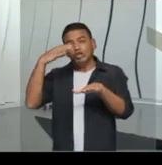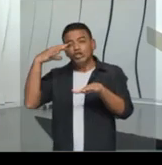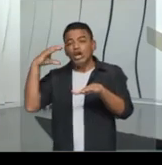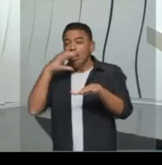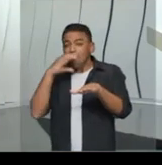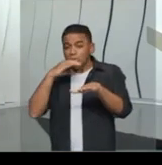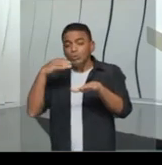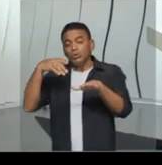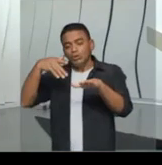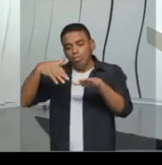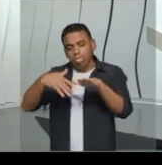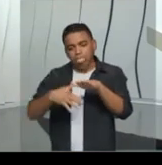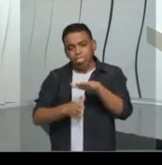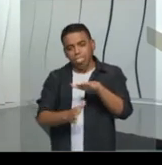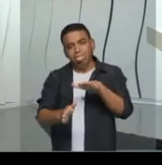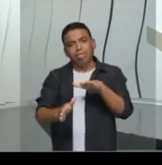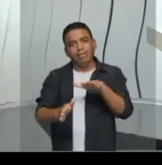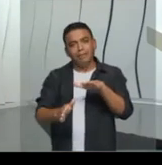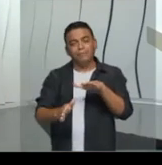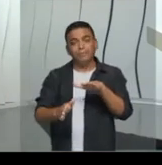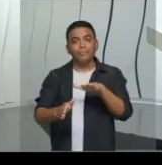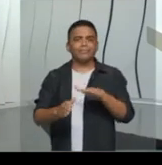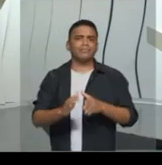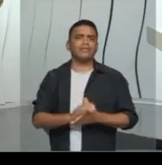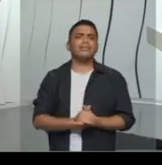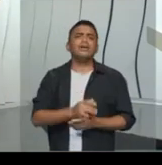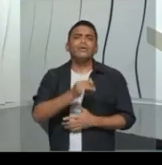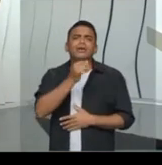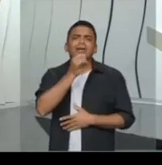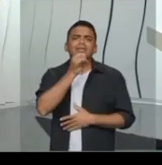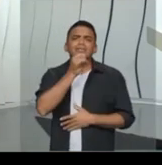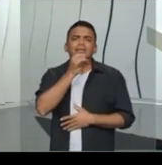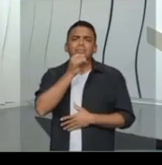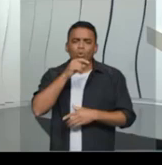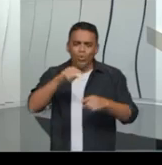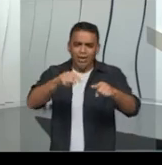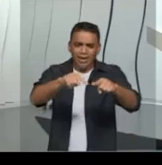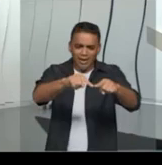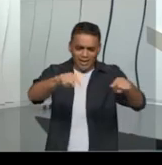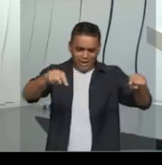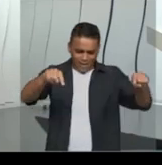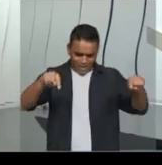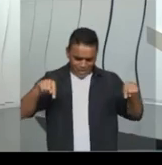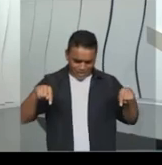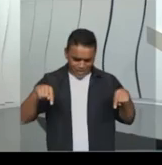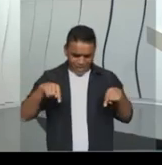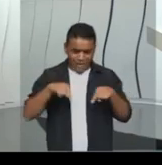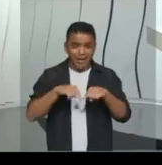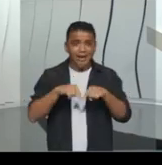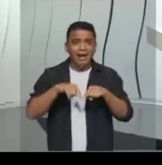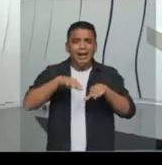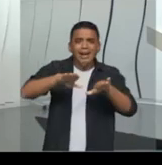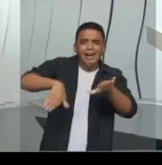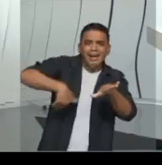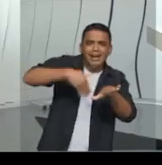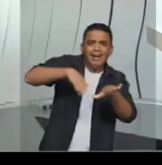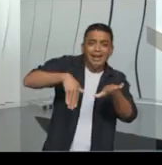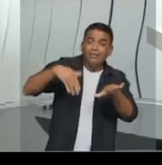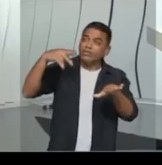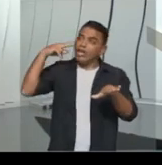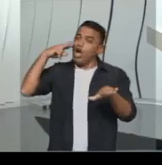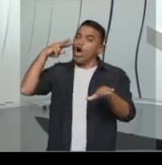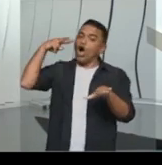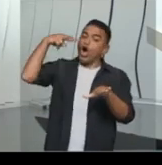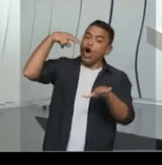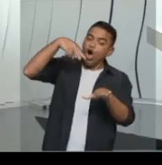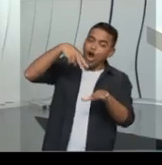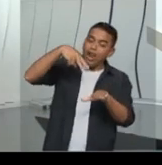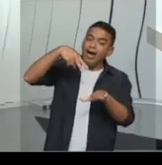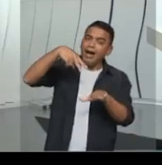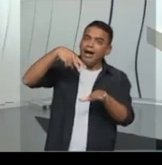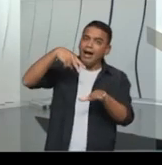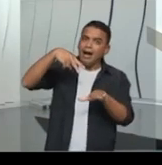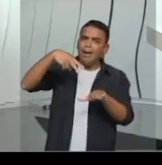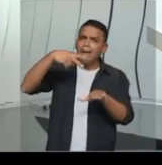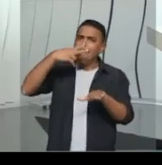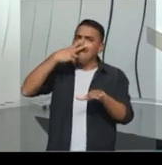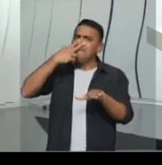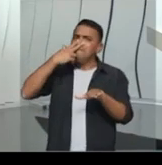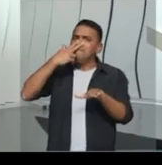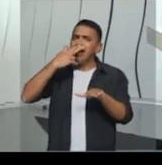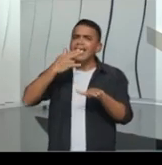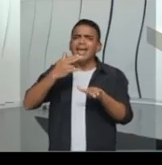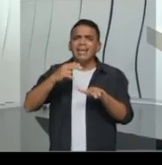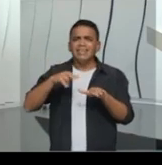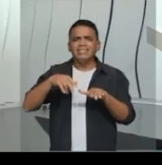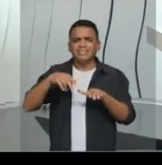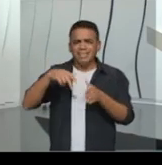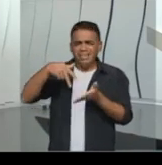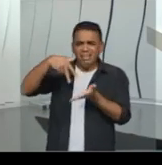é a fundura de uma piscina quando nós olhamos de cima. Às vezes, a sensação que a gente tem é que a piscina é mais rasa do